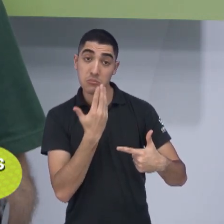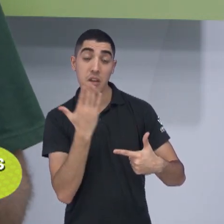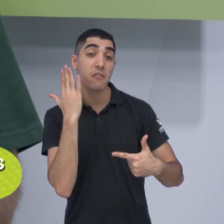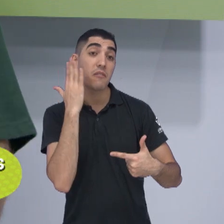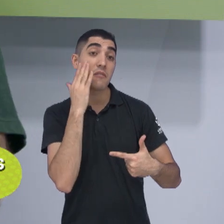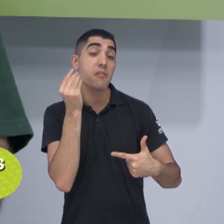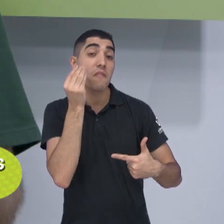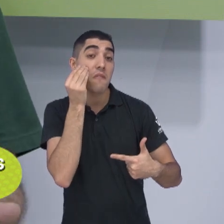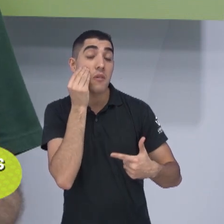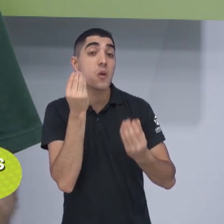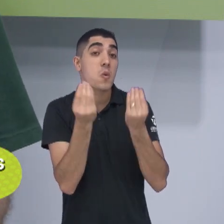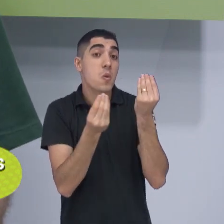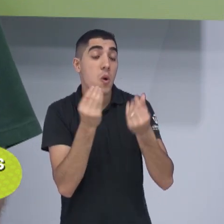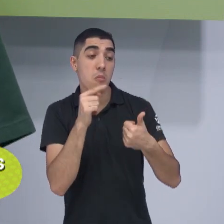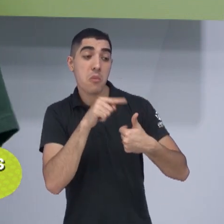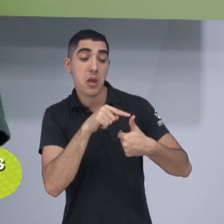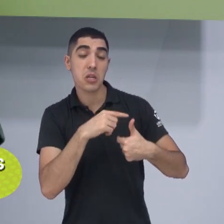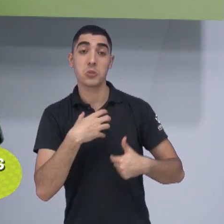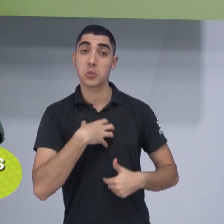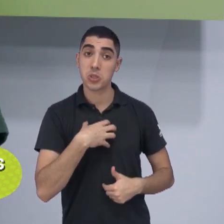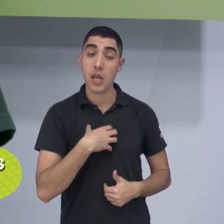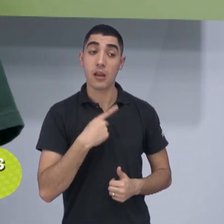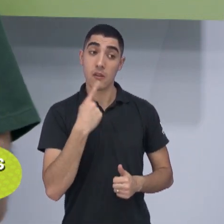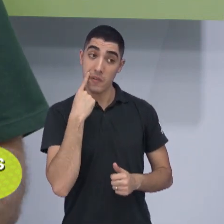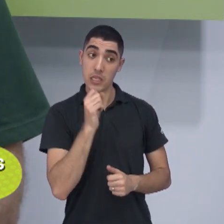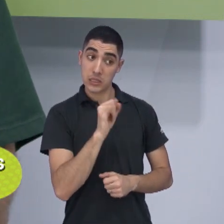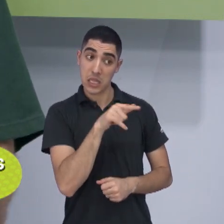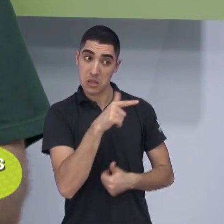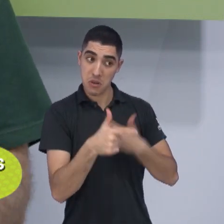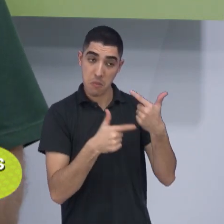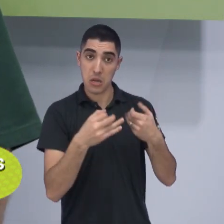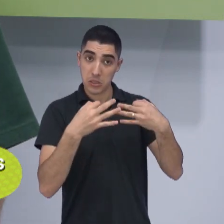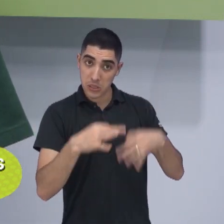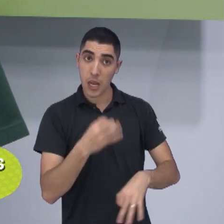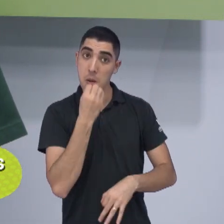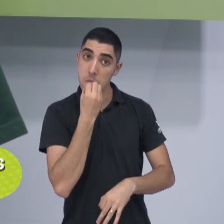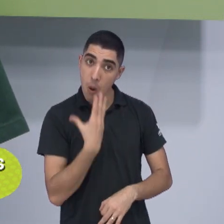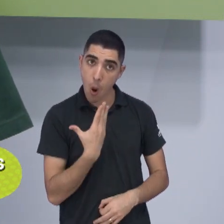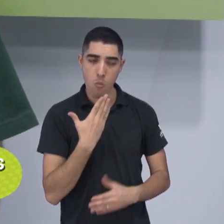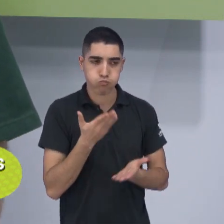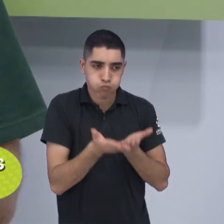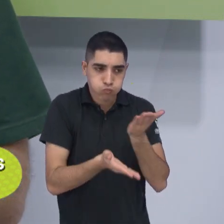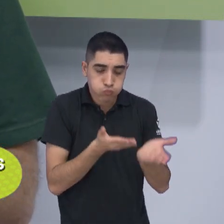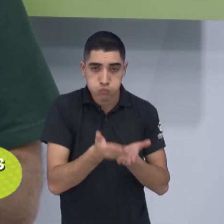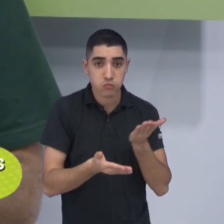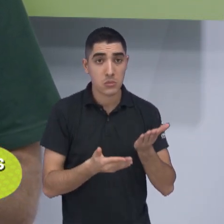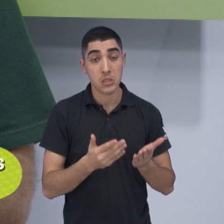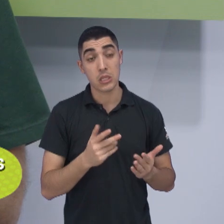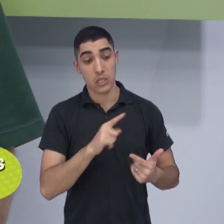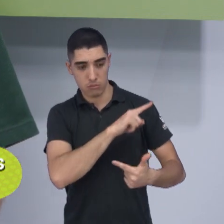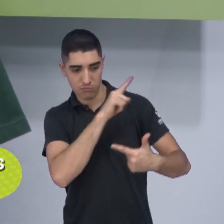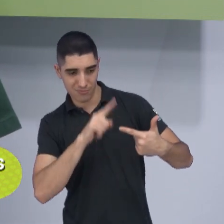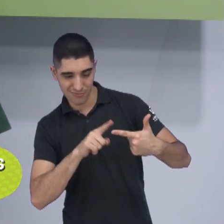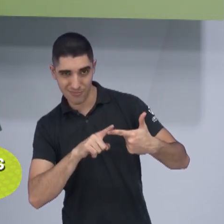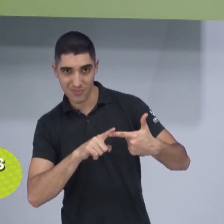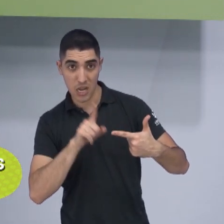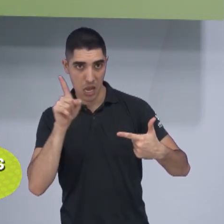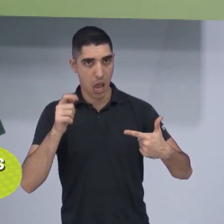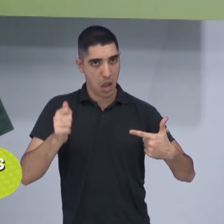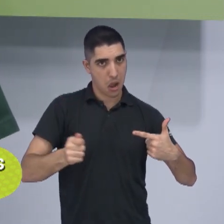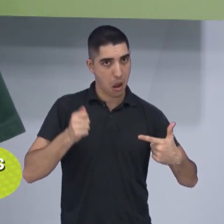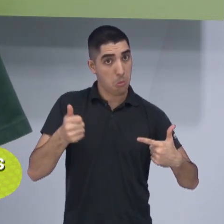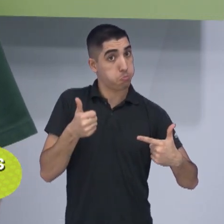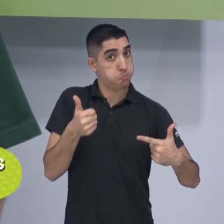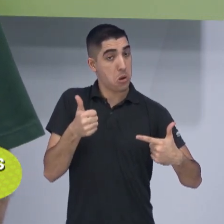pretensão ou essa obrigação de ser conhecido. Tem que fazer o trabalho dos bastidores bem feito, e parece que o Sid Clay fez lá em